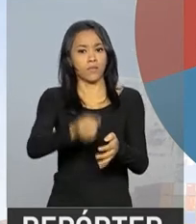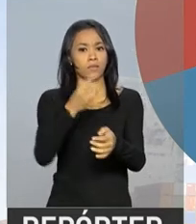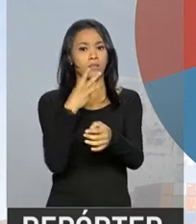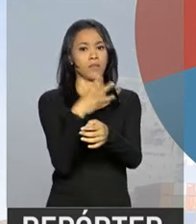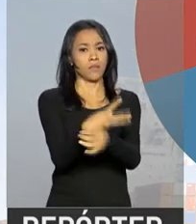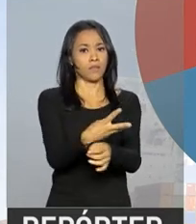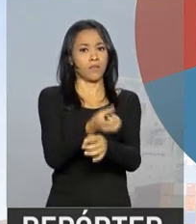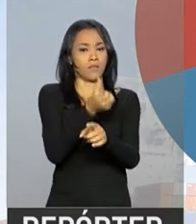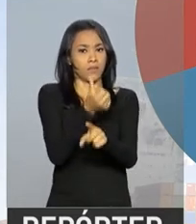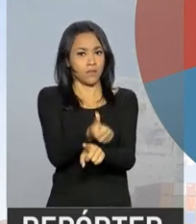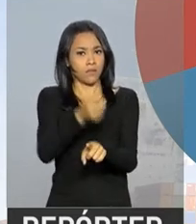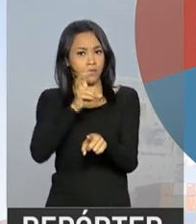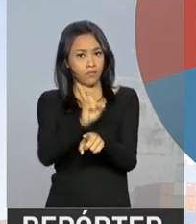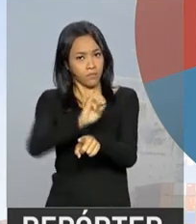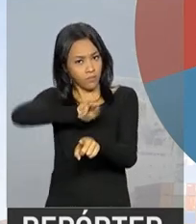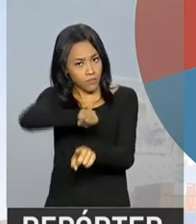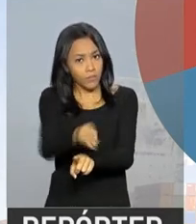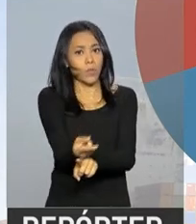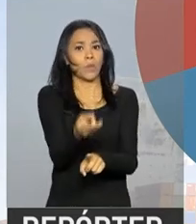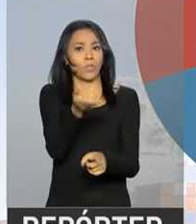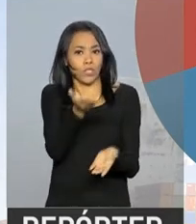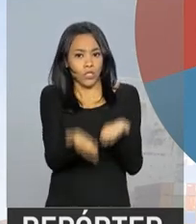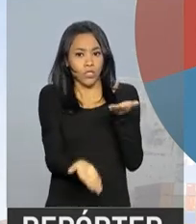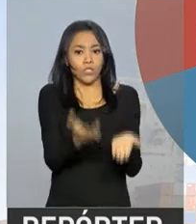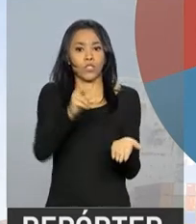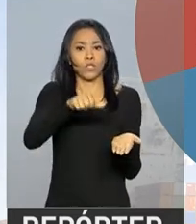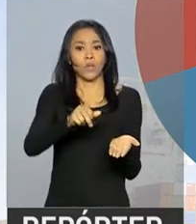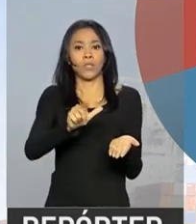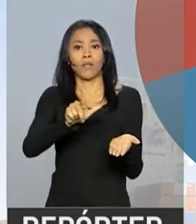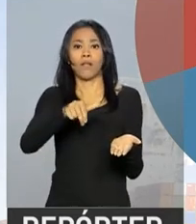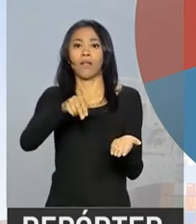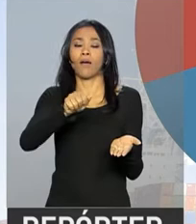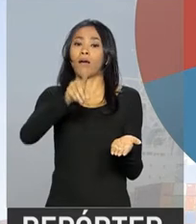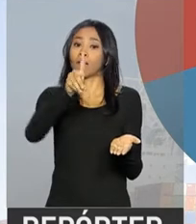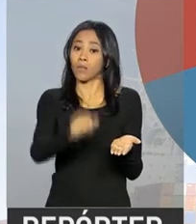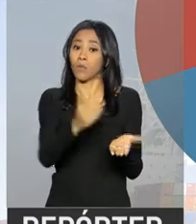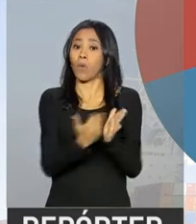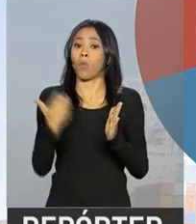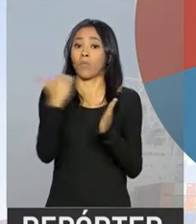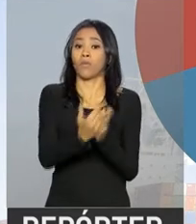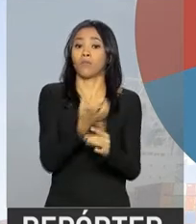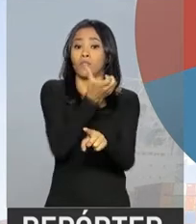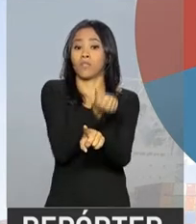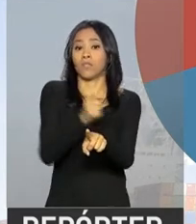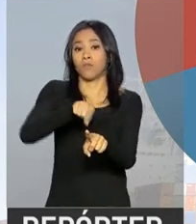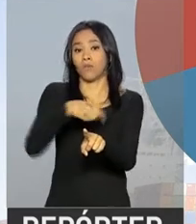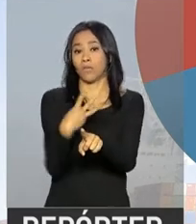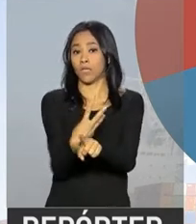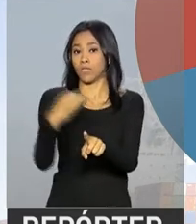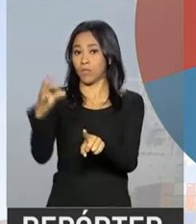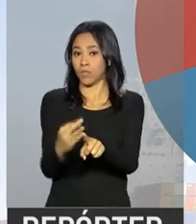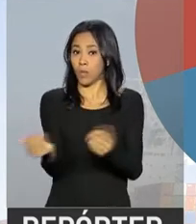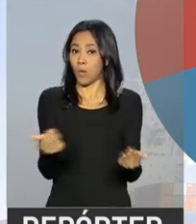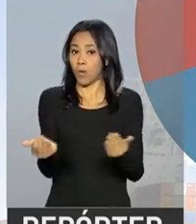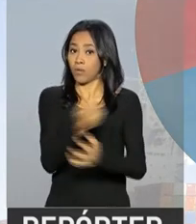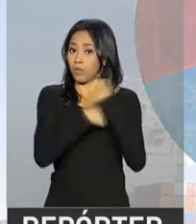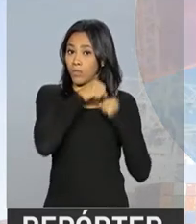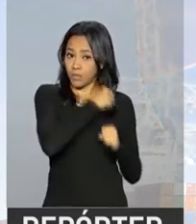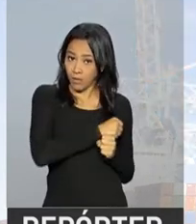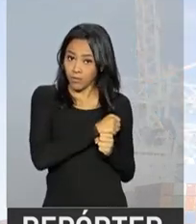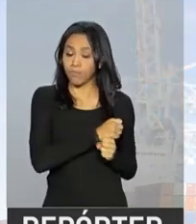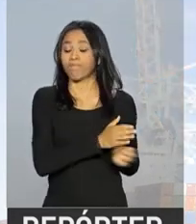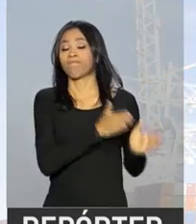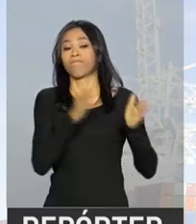365 milhões de toneladas um aumento de 6 23% sobre 2016 a